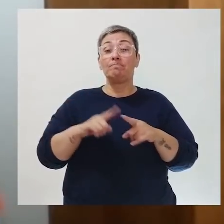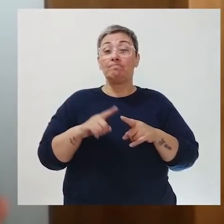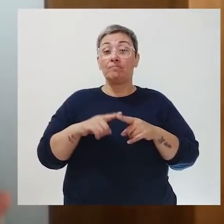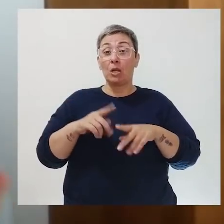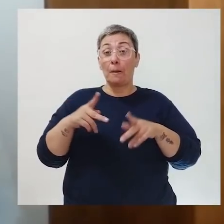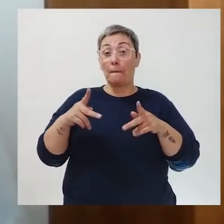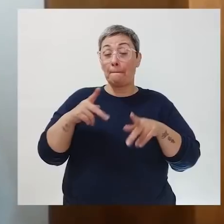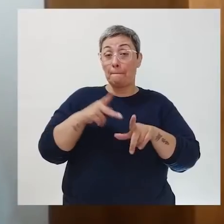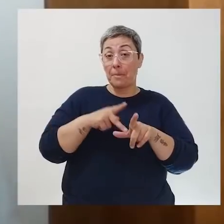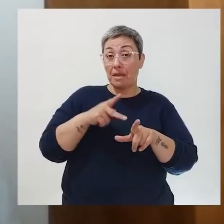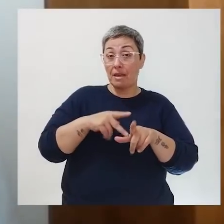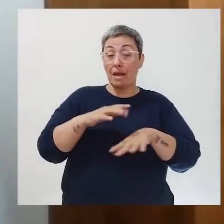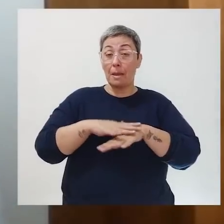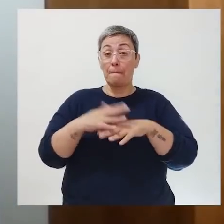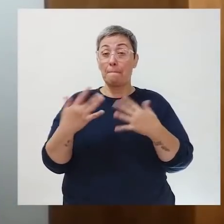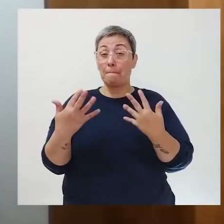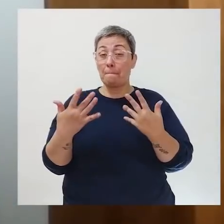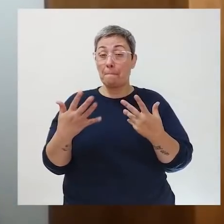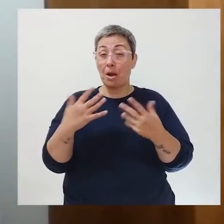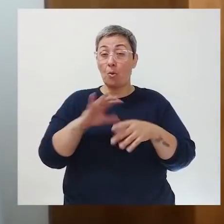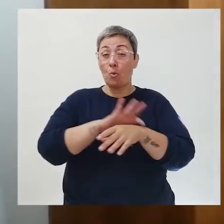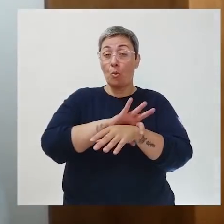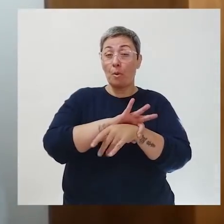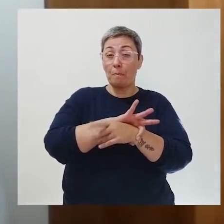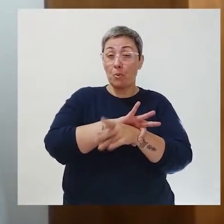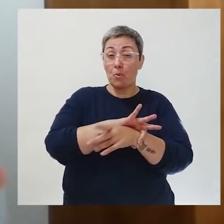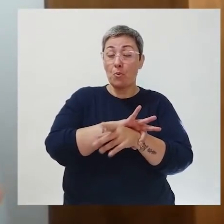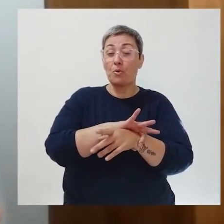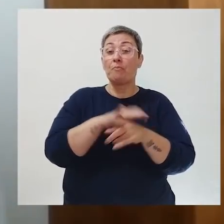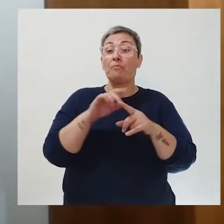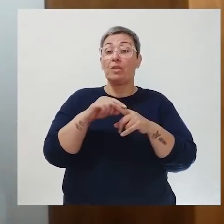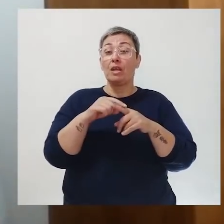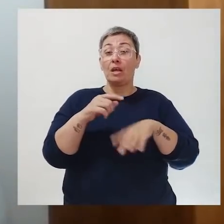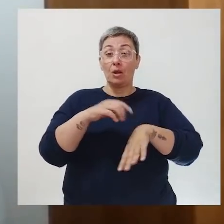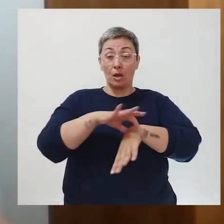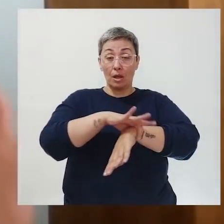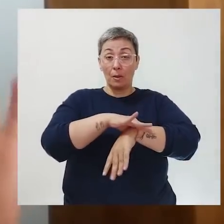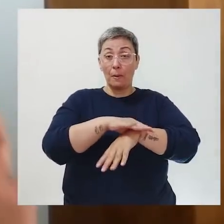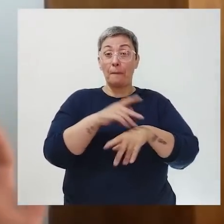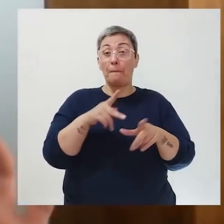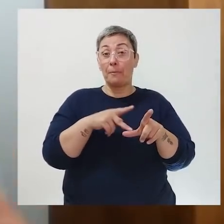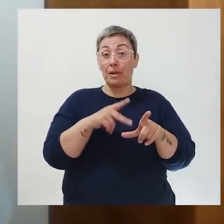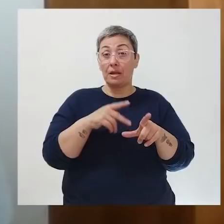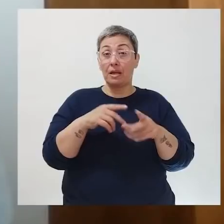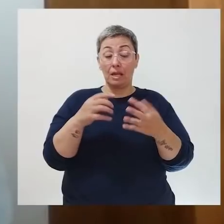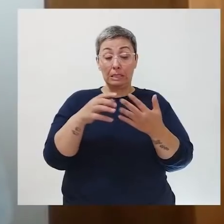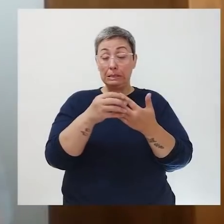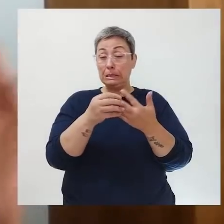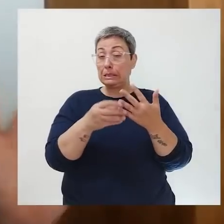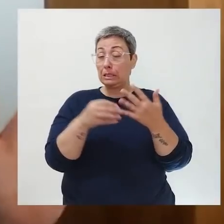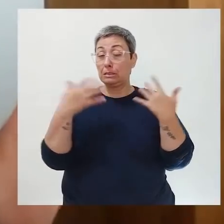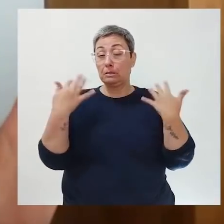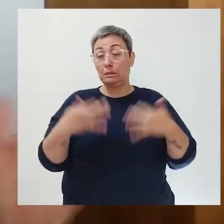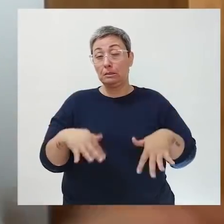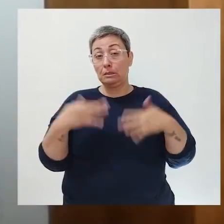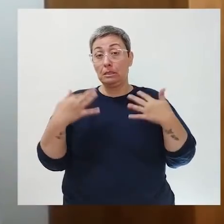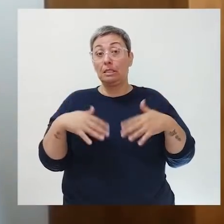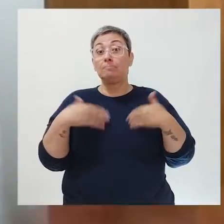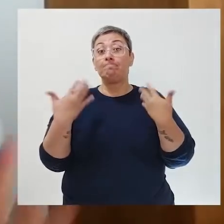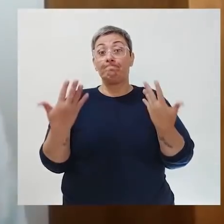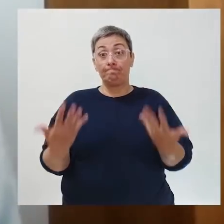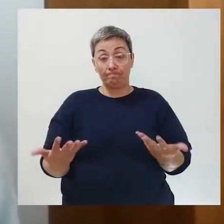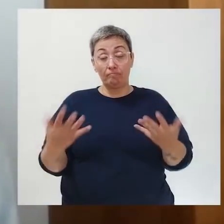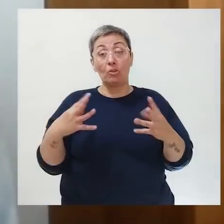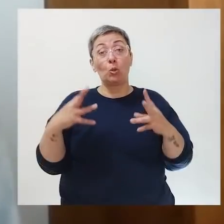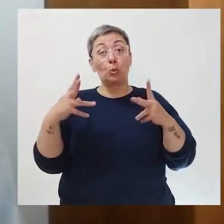nos pés, nas mãos, nos punhos, no tornozelo, nos dedos. Então, pois